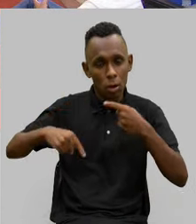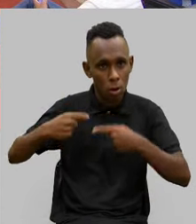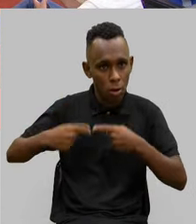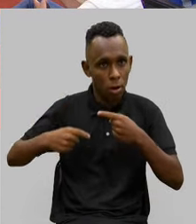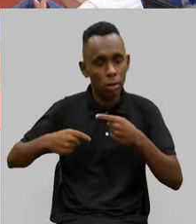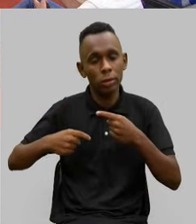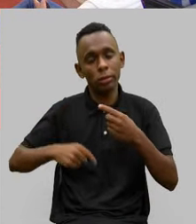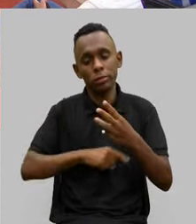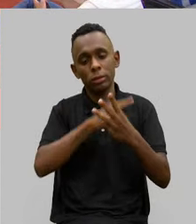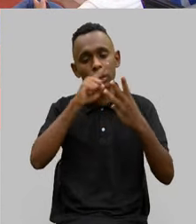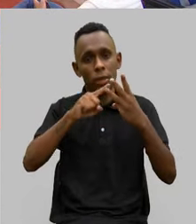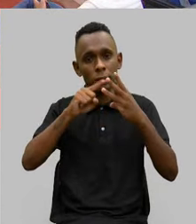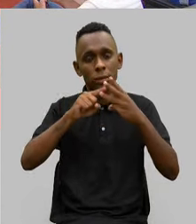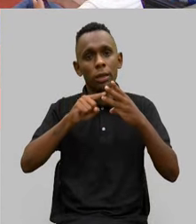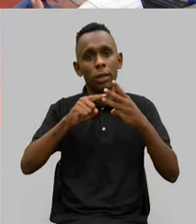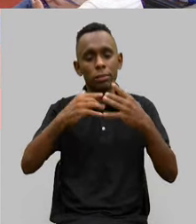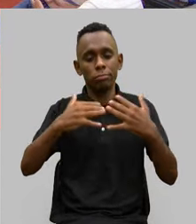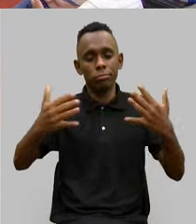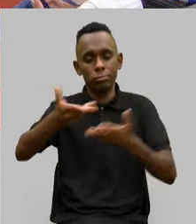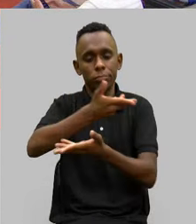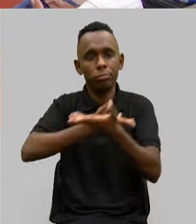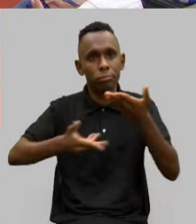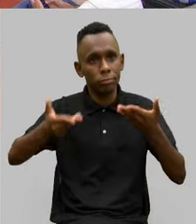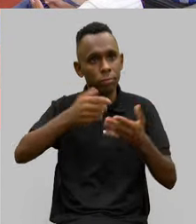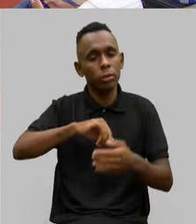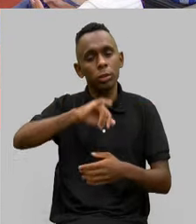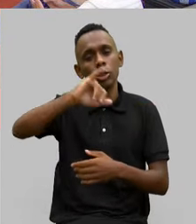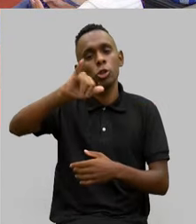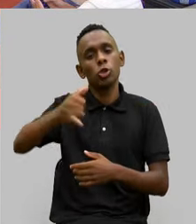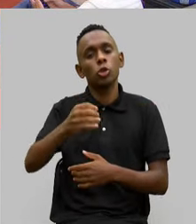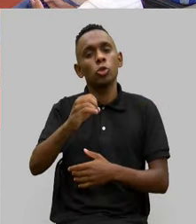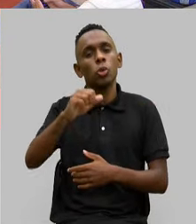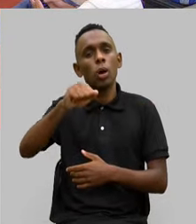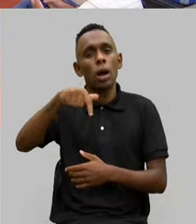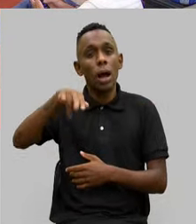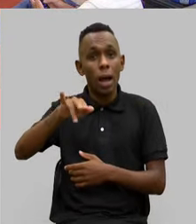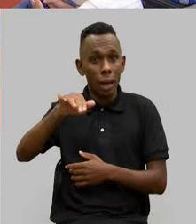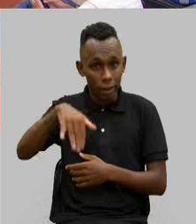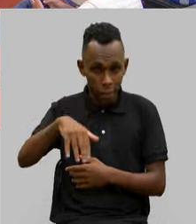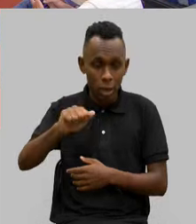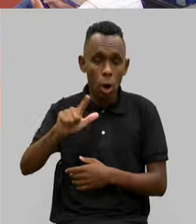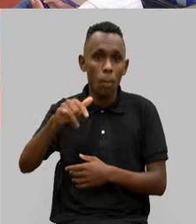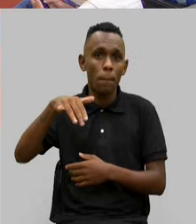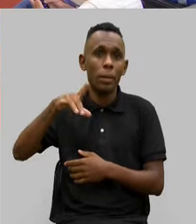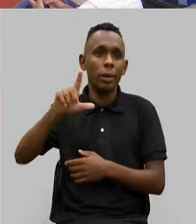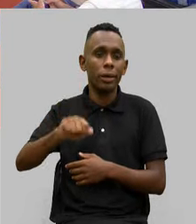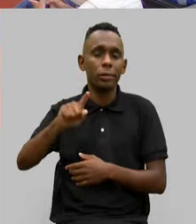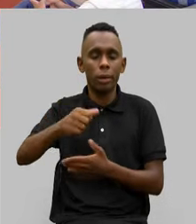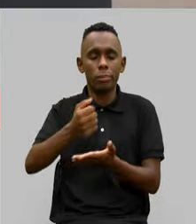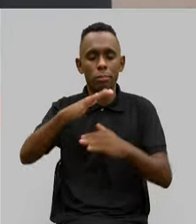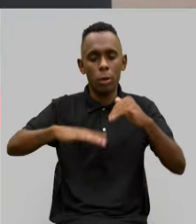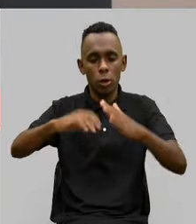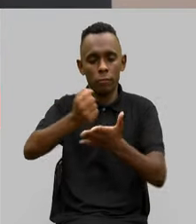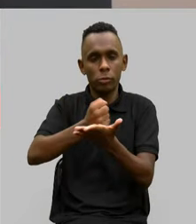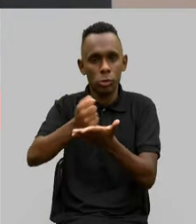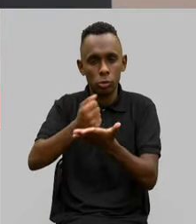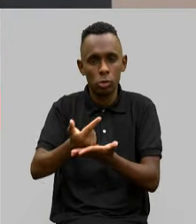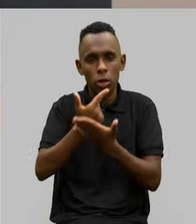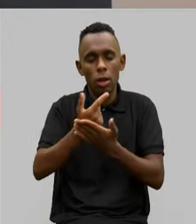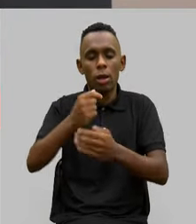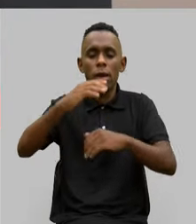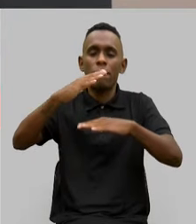mesa passamos a palavra ao Senor Joaquim Maurício Duarte Almeida farmacêutico com mestrado em